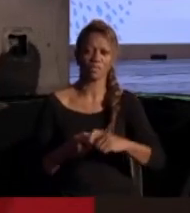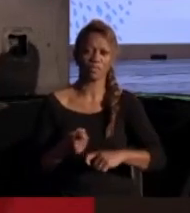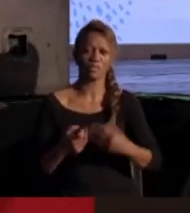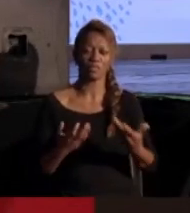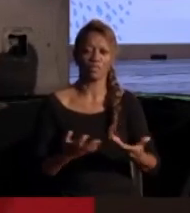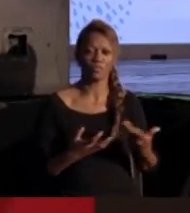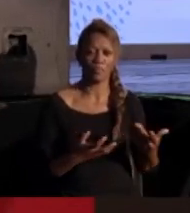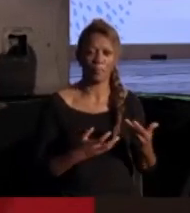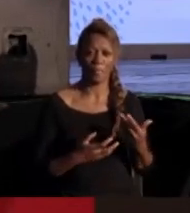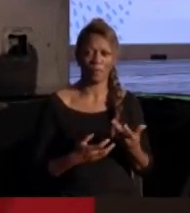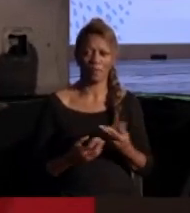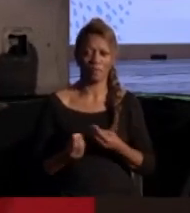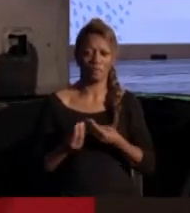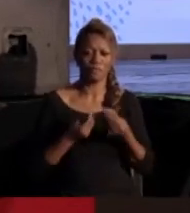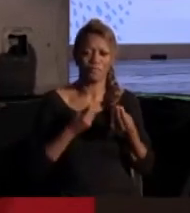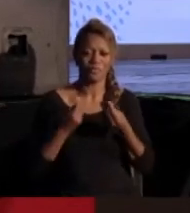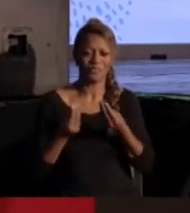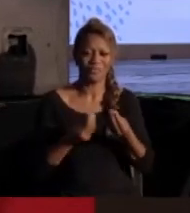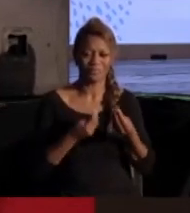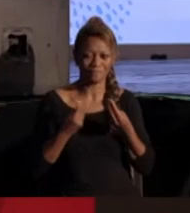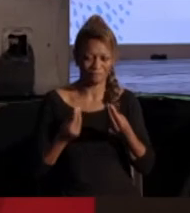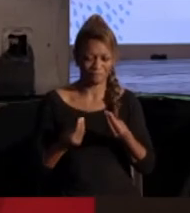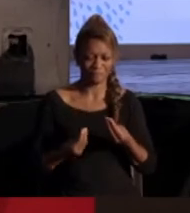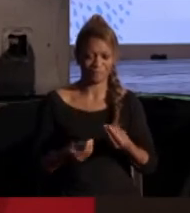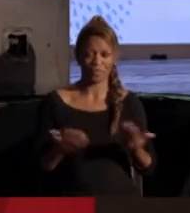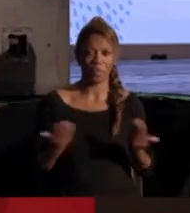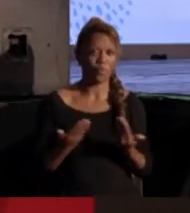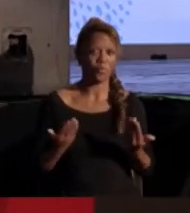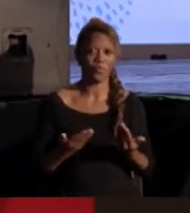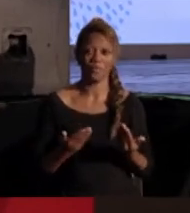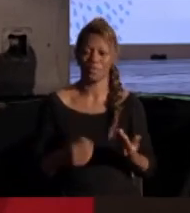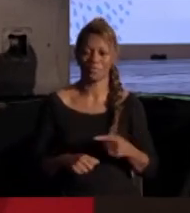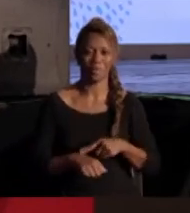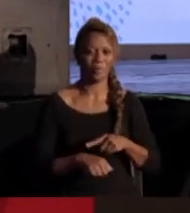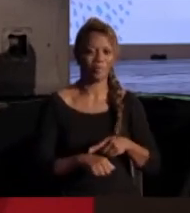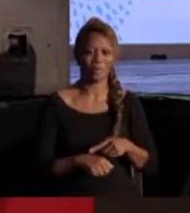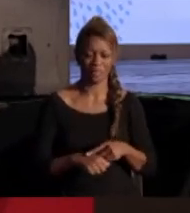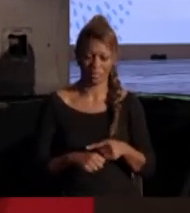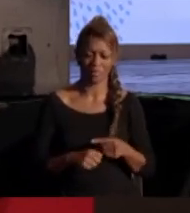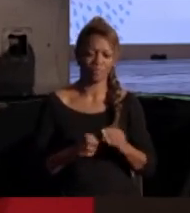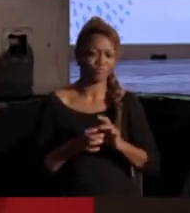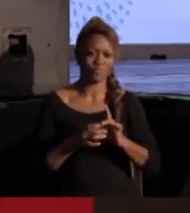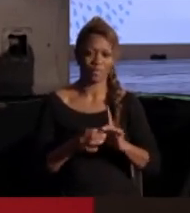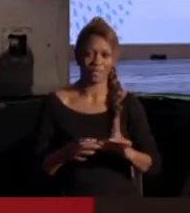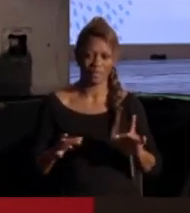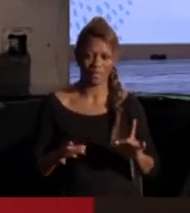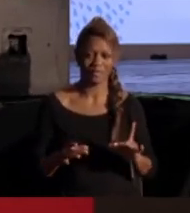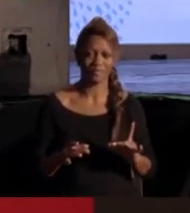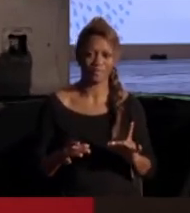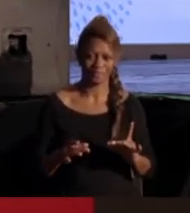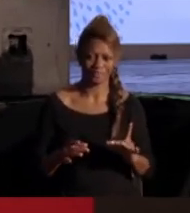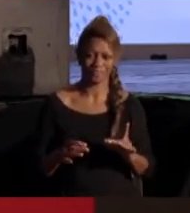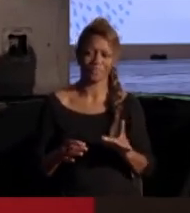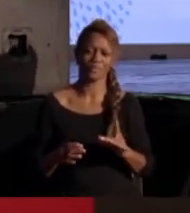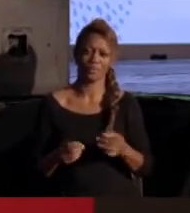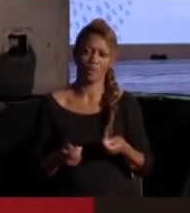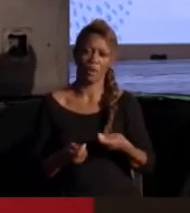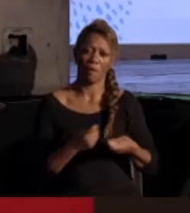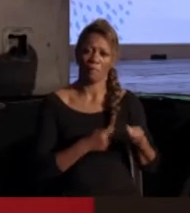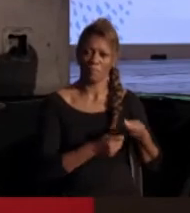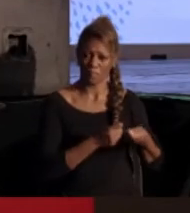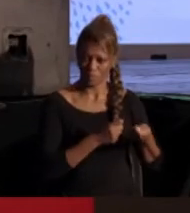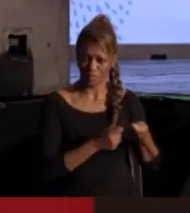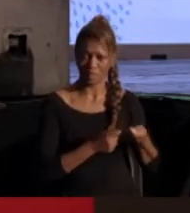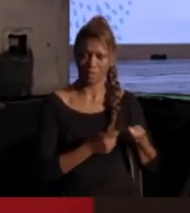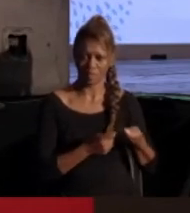se antes ele desfrutava abusadamente, agora que ele terá que ter permissão. Ele vai ter que negociar. A relação sexual